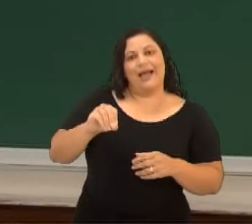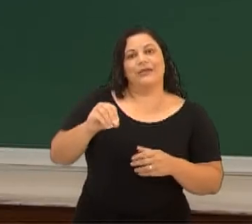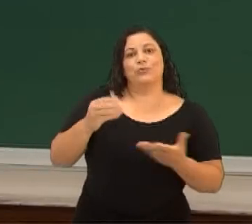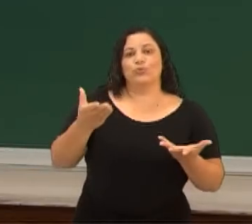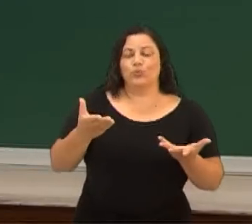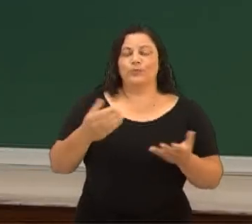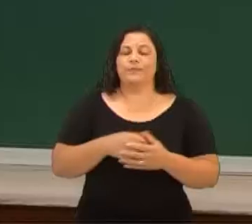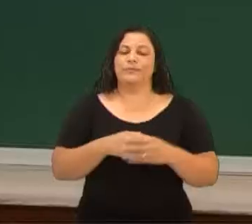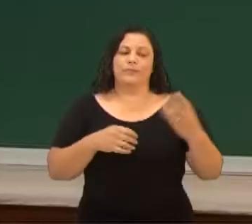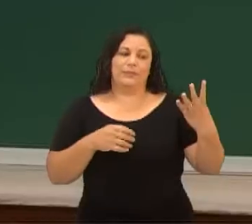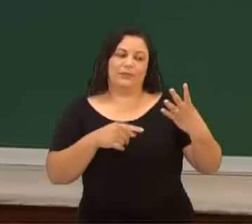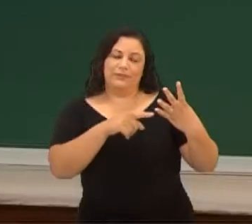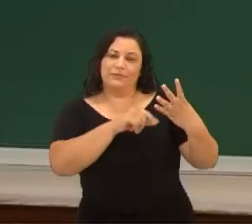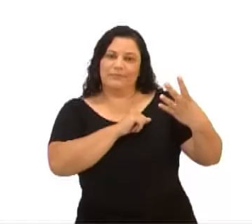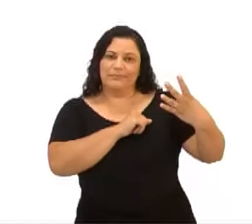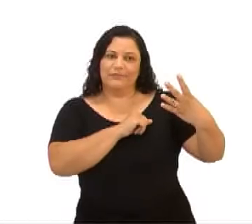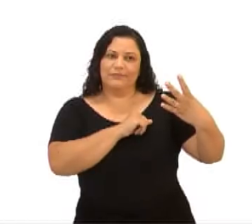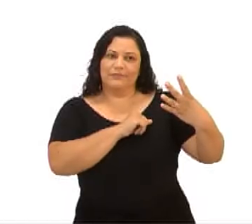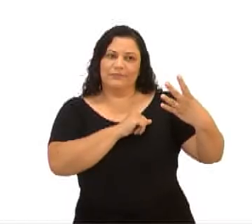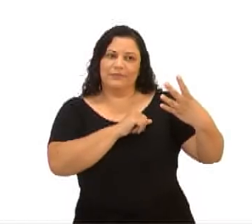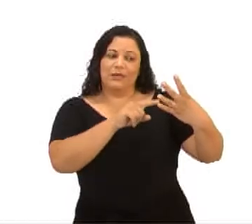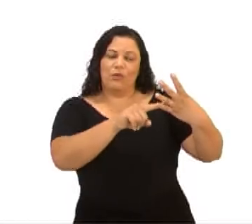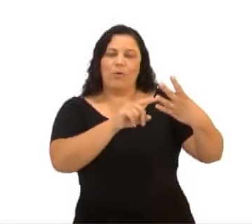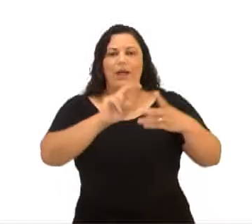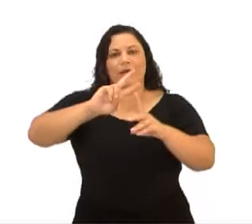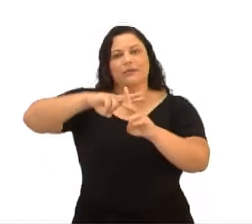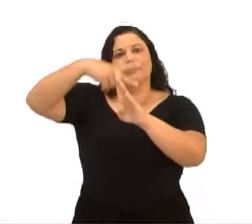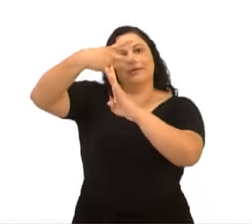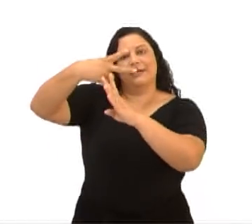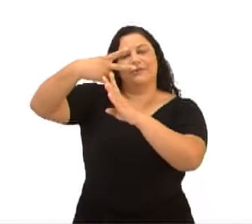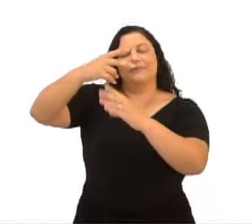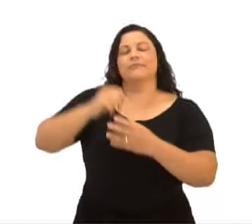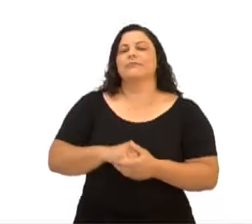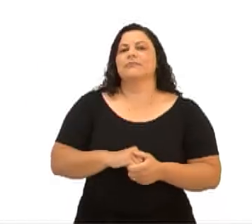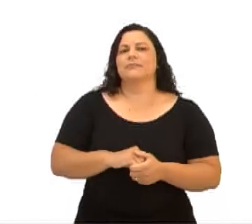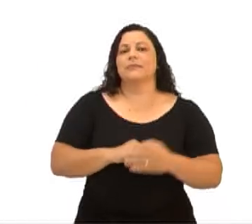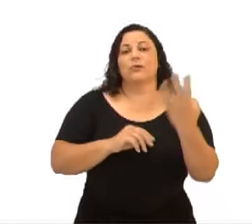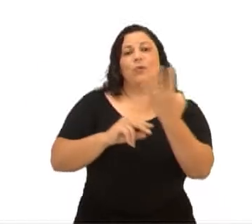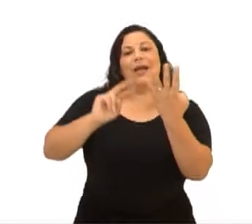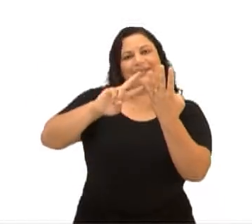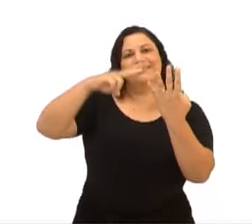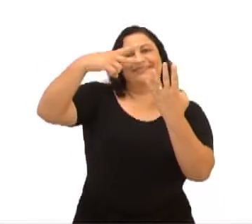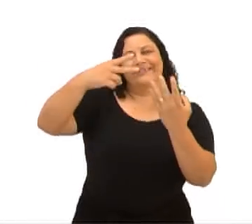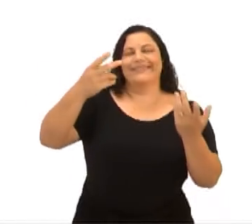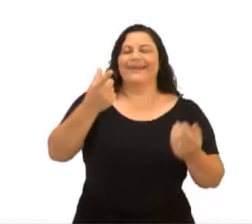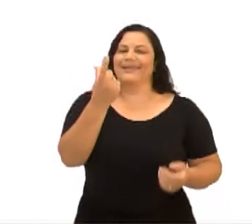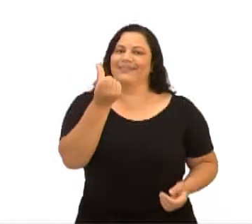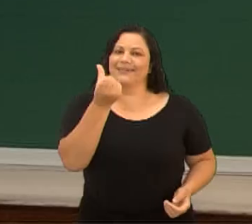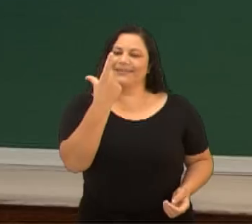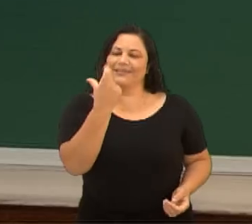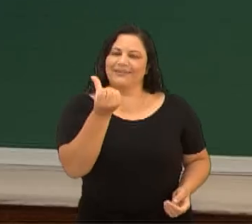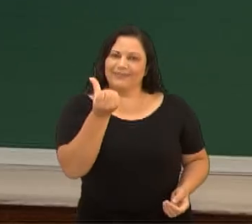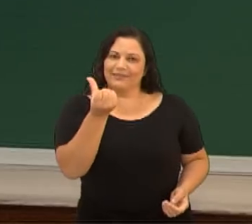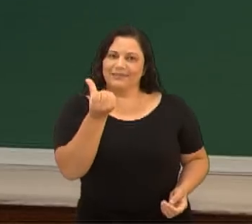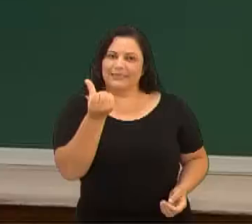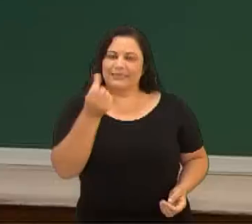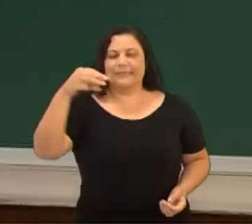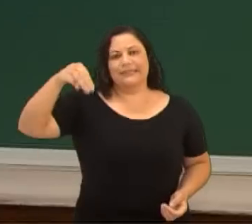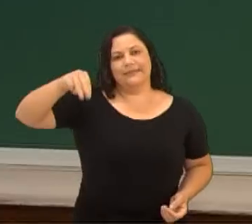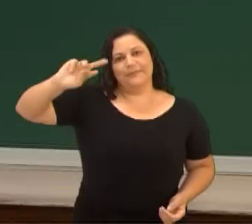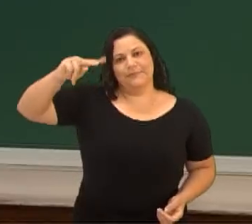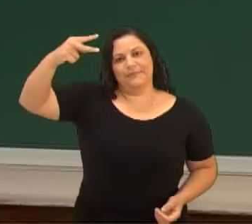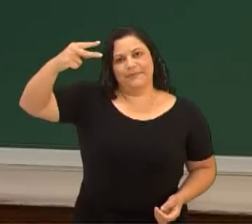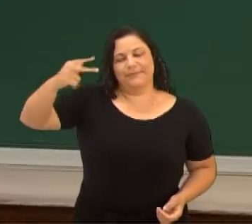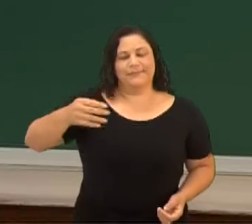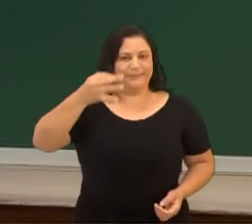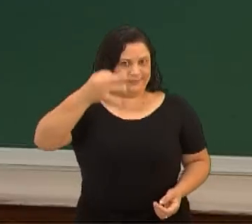lado mede 4, vai ficar 4 ao quadrado, que dá 16. O piso da cozinha mede 16 metros